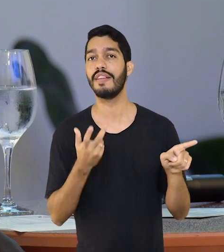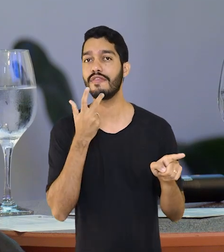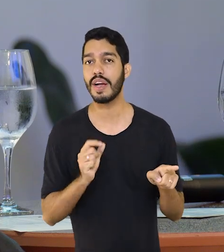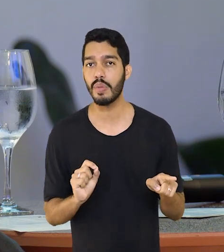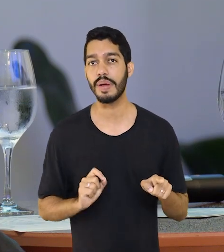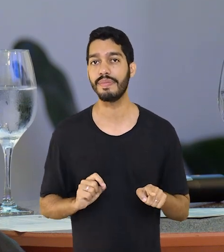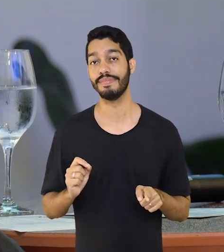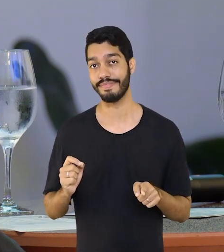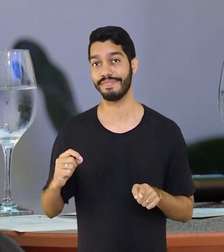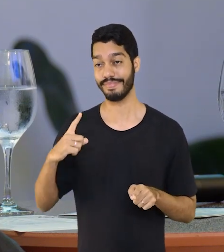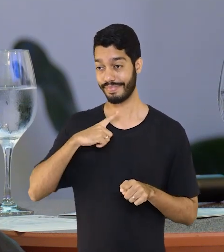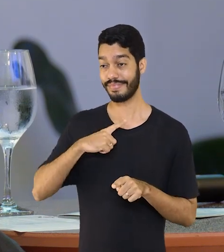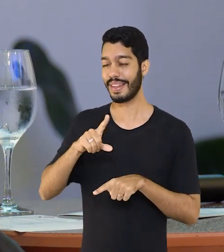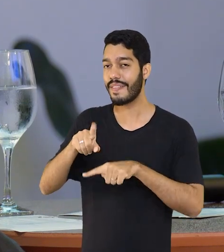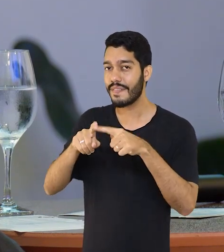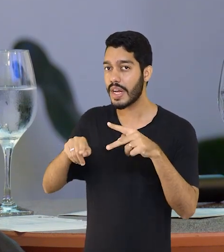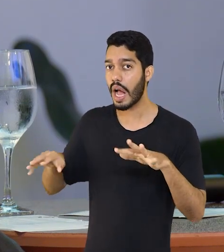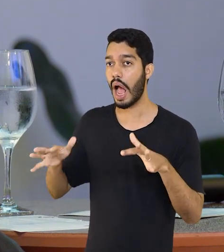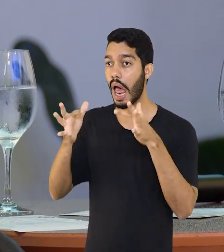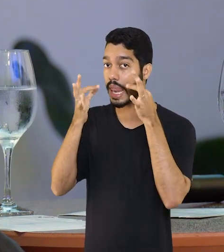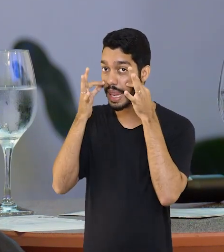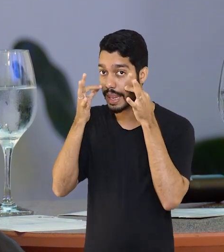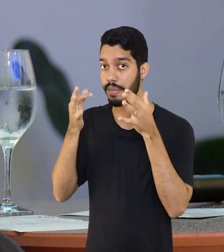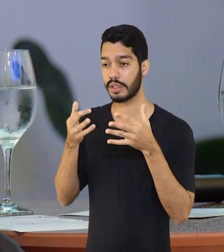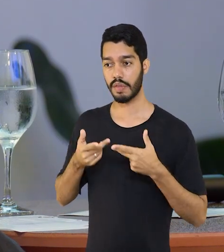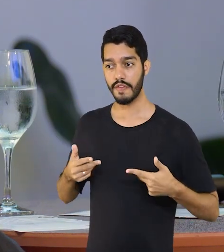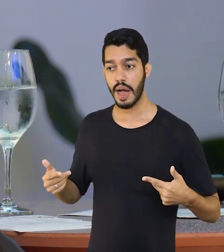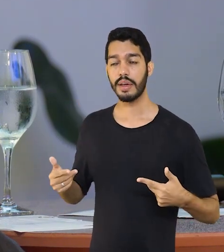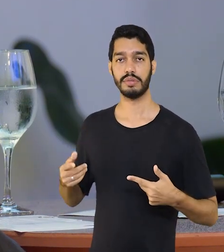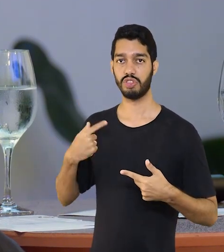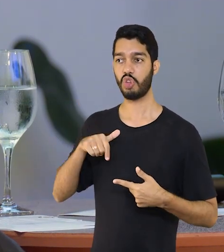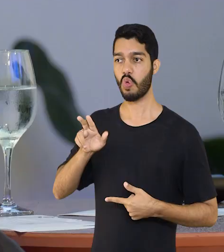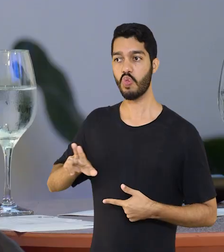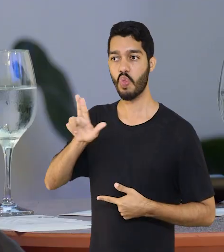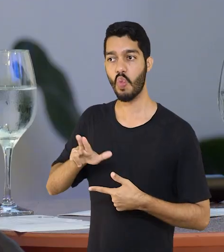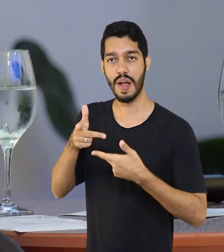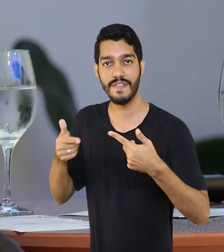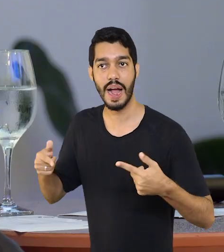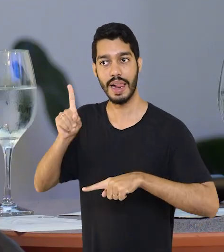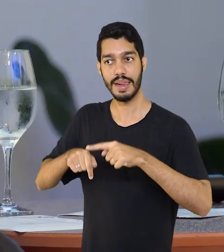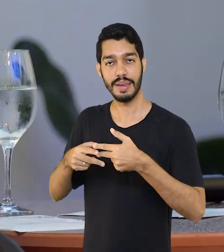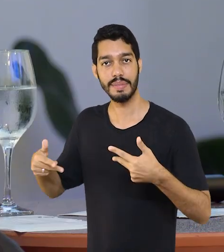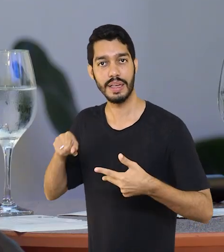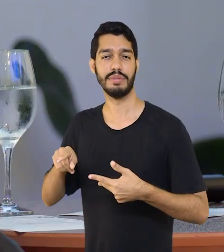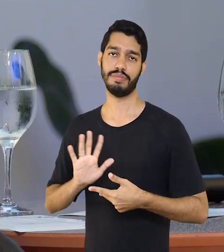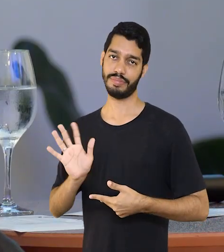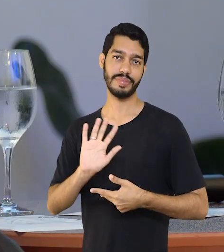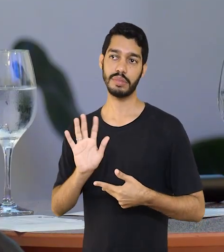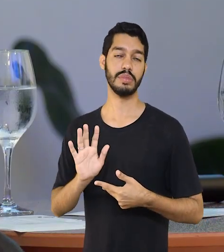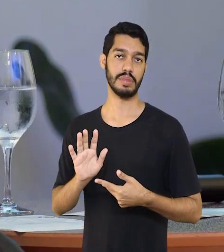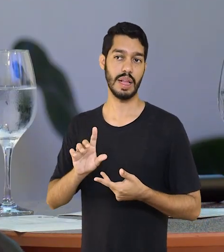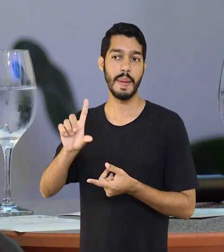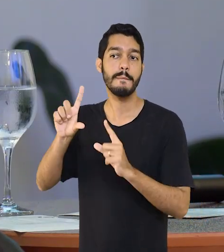de desmaterialização da economia. Você cada vez usar menos material,